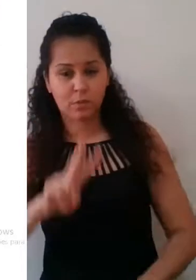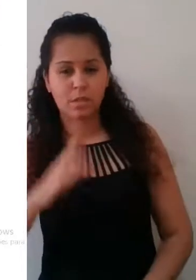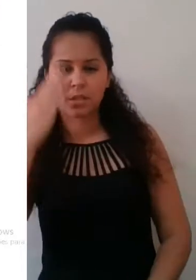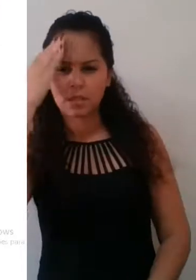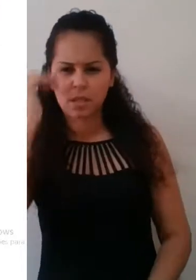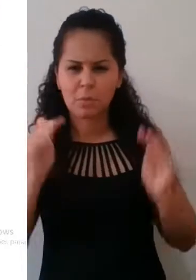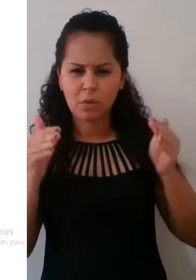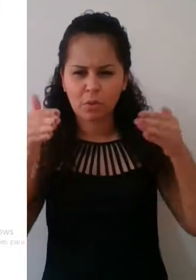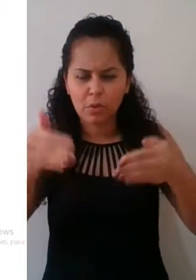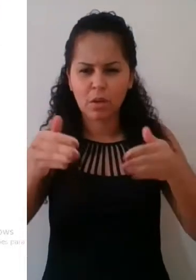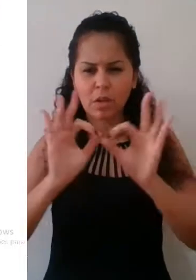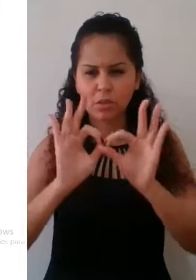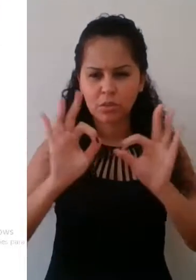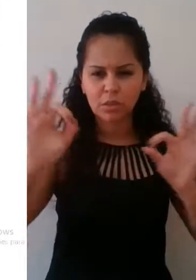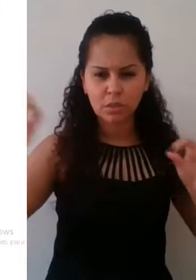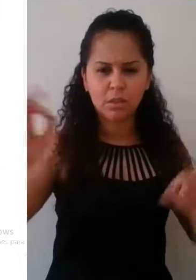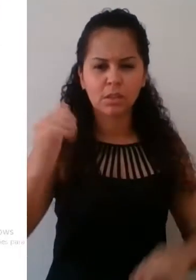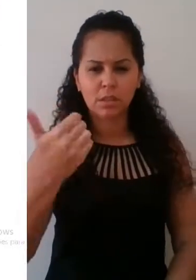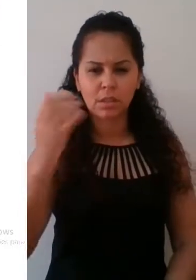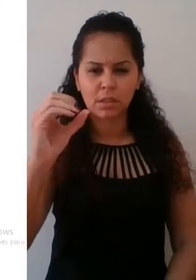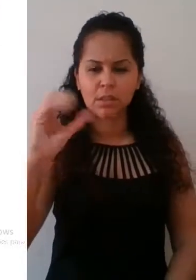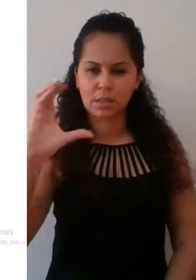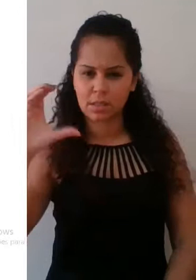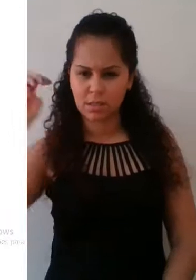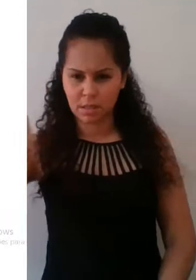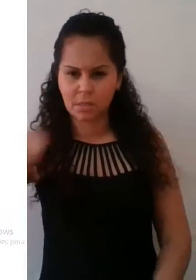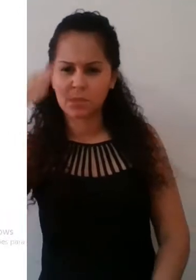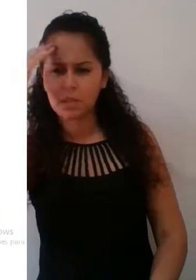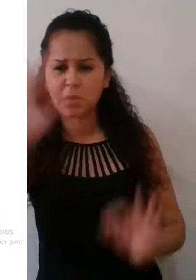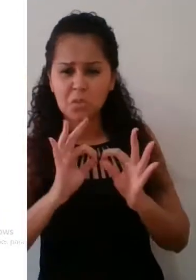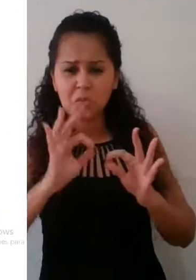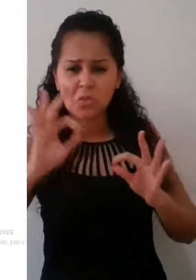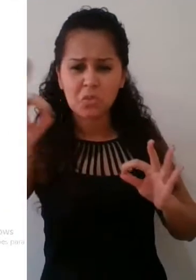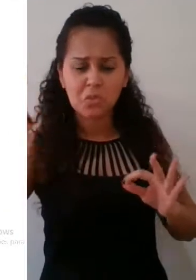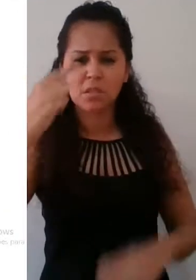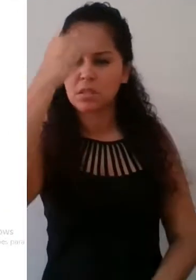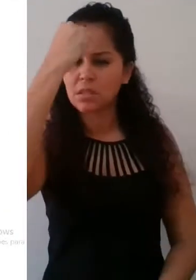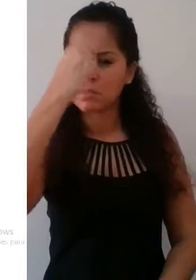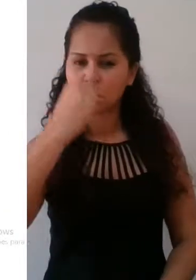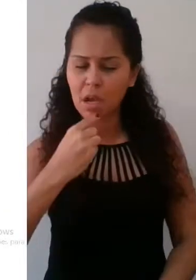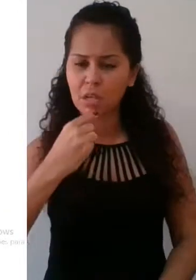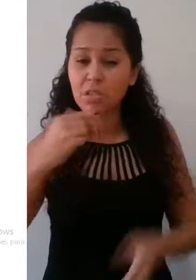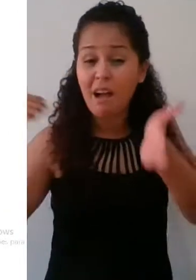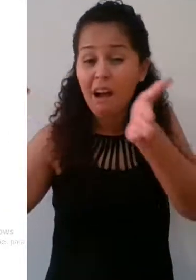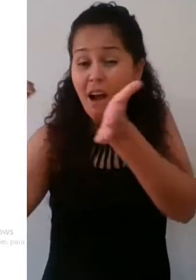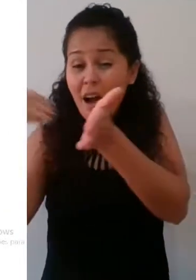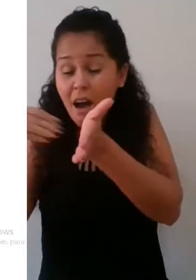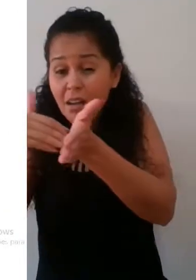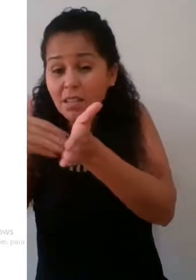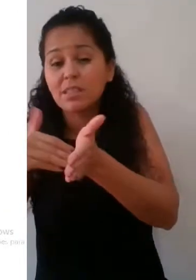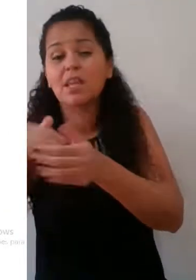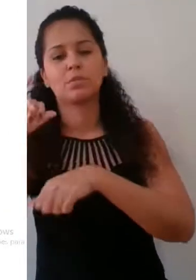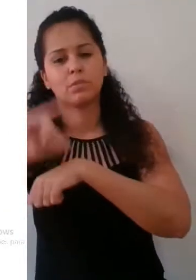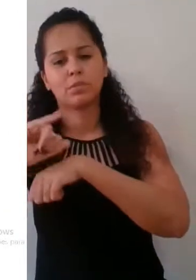é de 10 centímetros. Determine a distância dessa imagem formada até o objeto. Beleza.